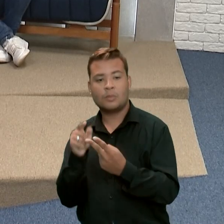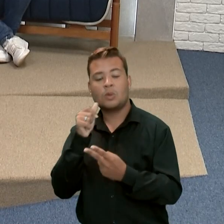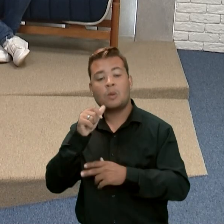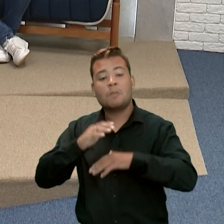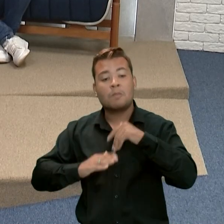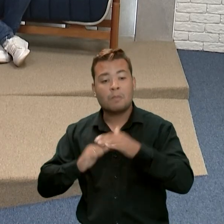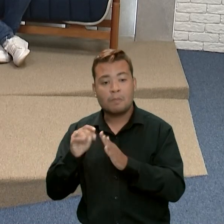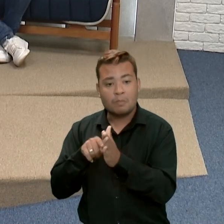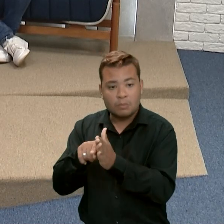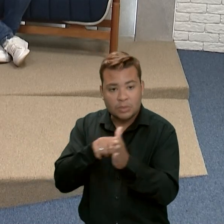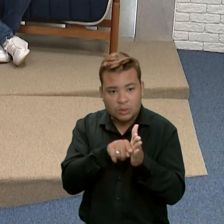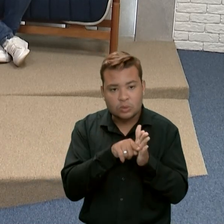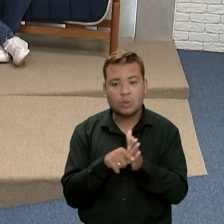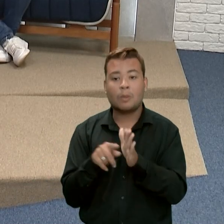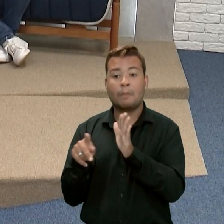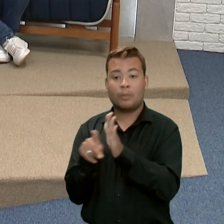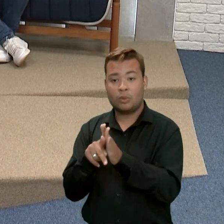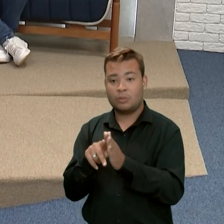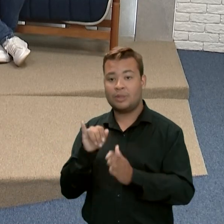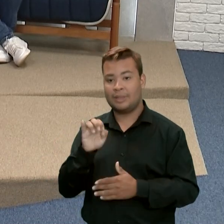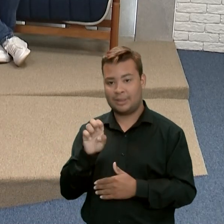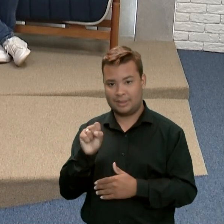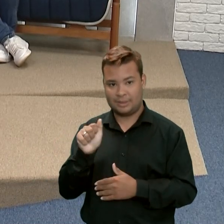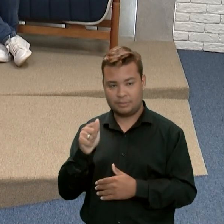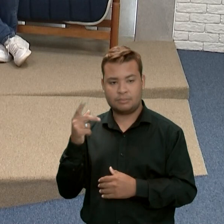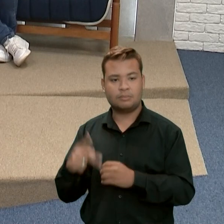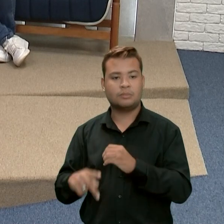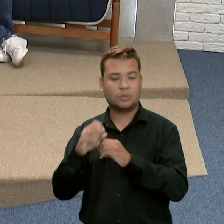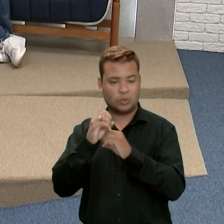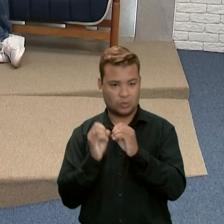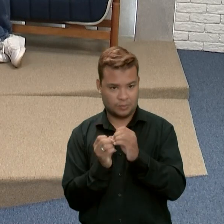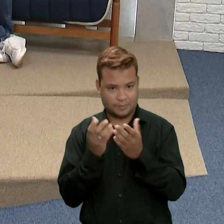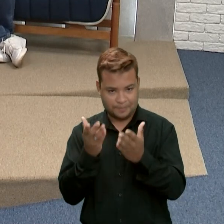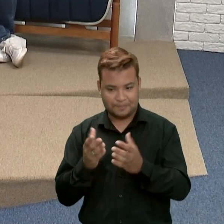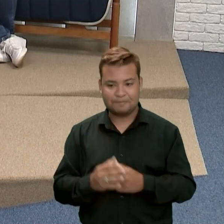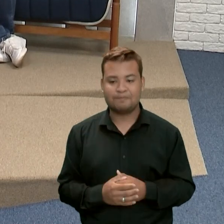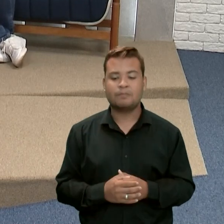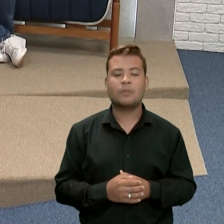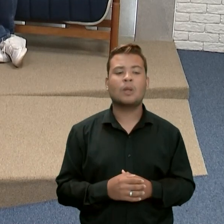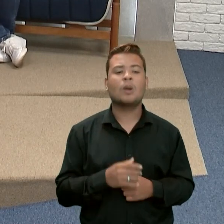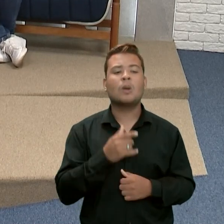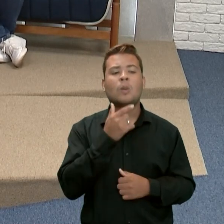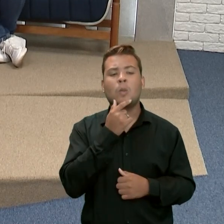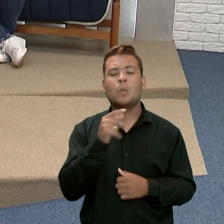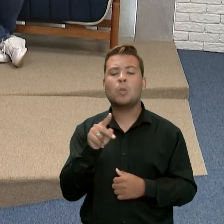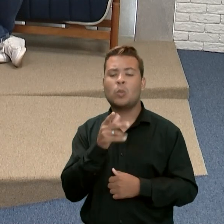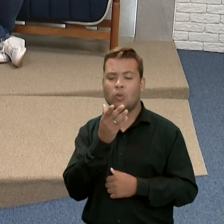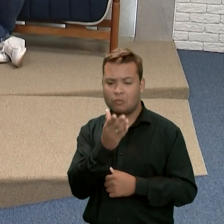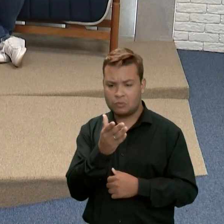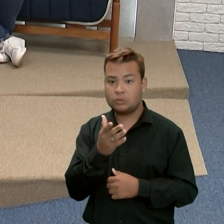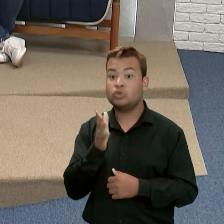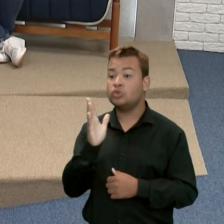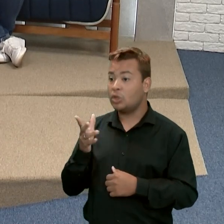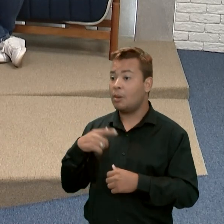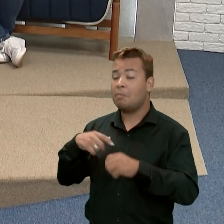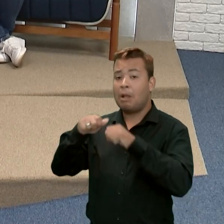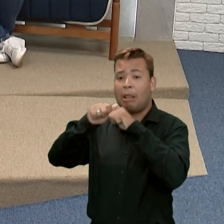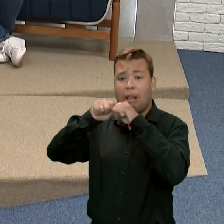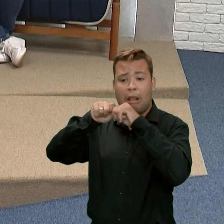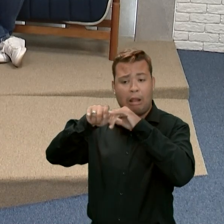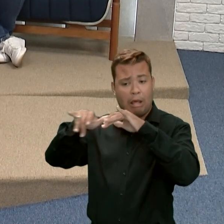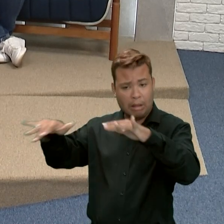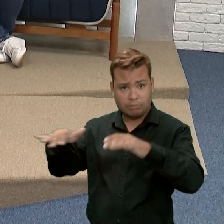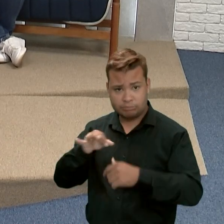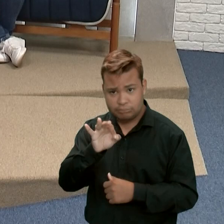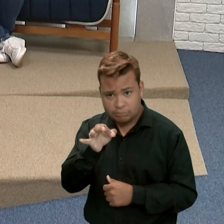Estudos Socioambientais da UFG, Silvia Farias. Professor, e assim, essa notícia já tem ganhado o mundo, né?